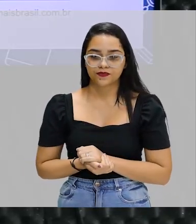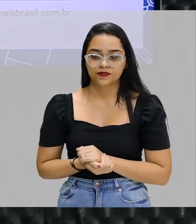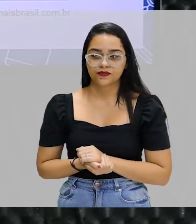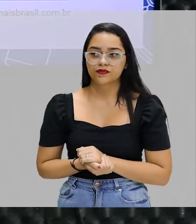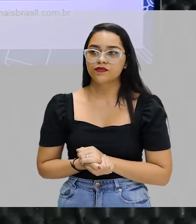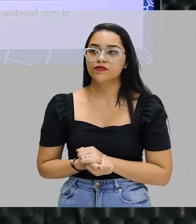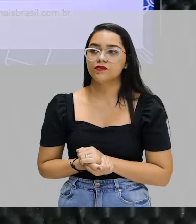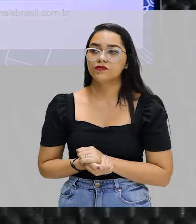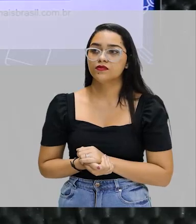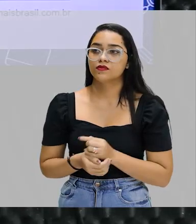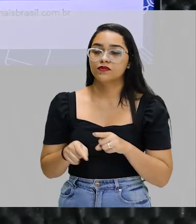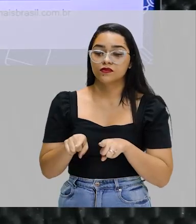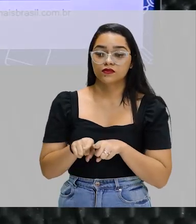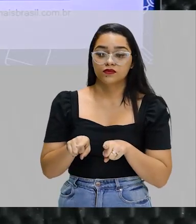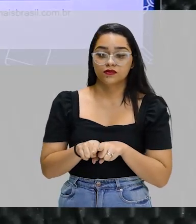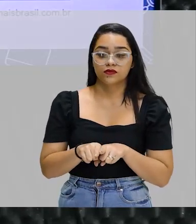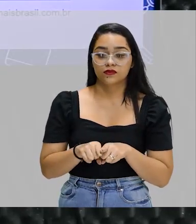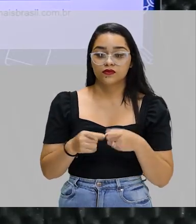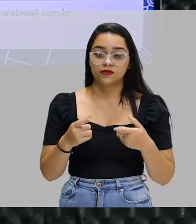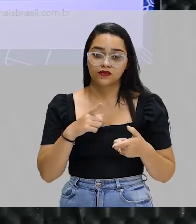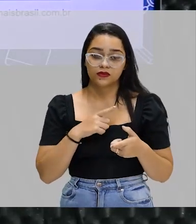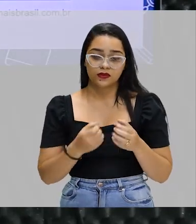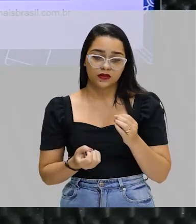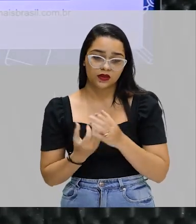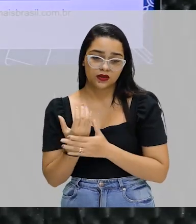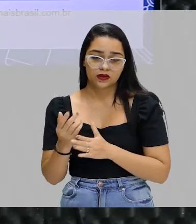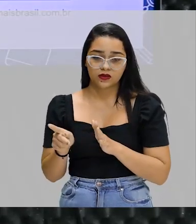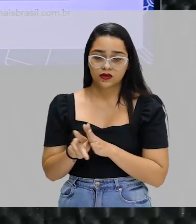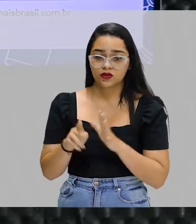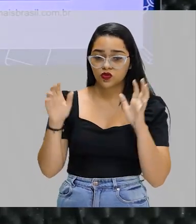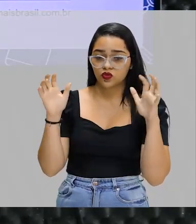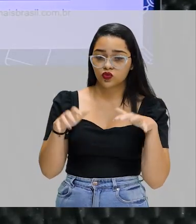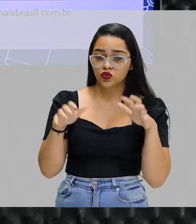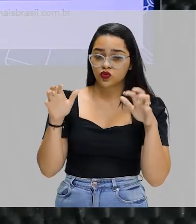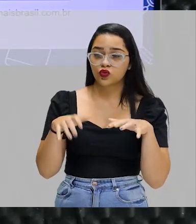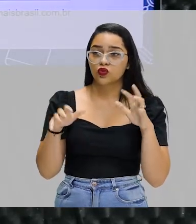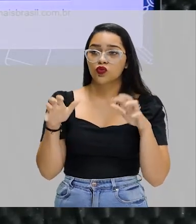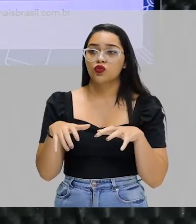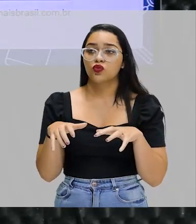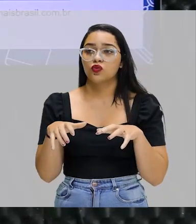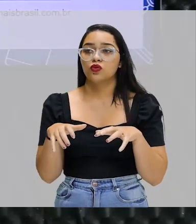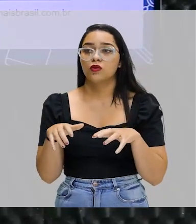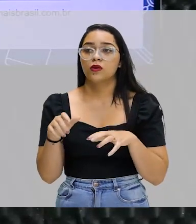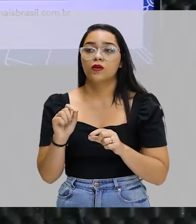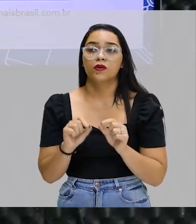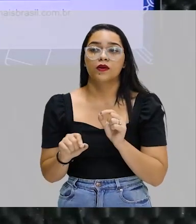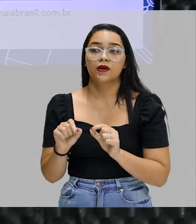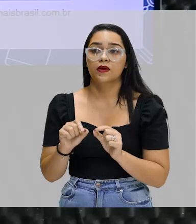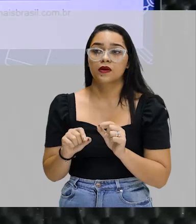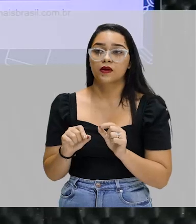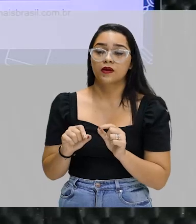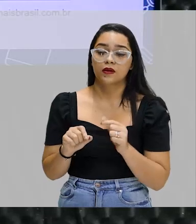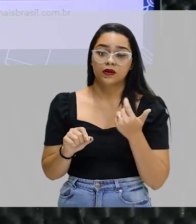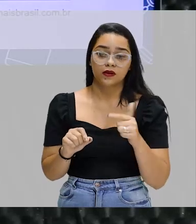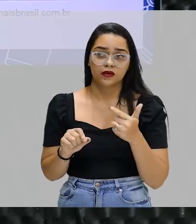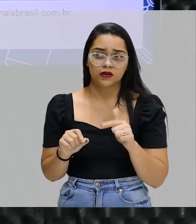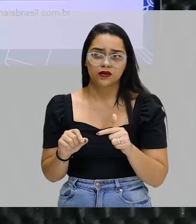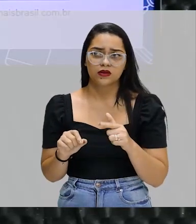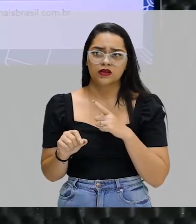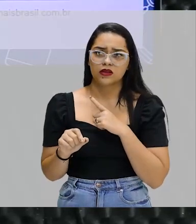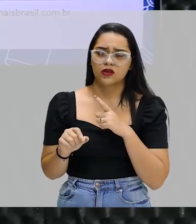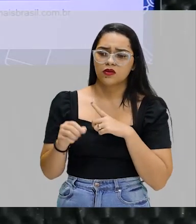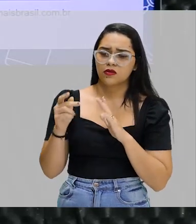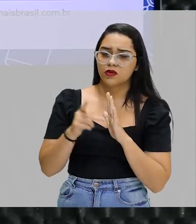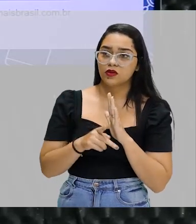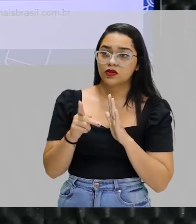é um nome próprio, criando ou a criação de chuveiros em rodas para o sem-teto. Foi um